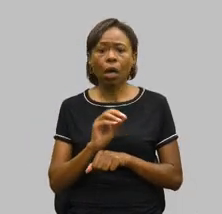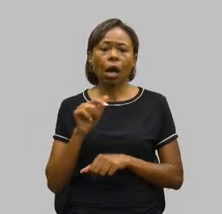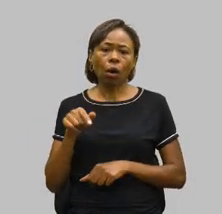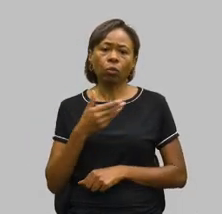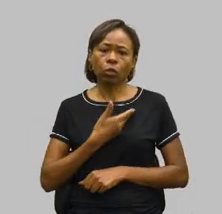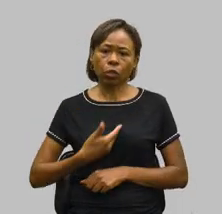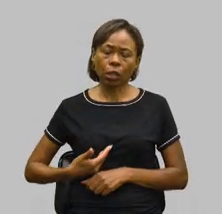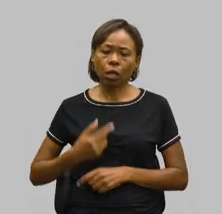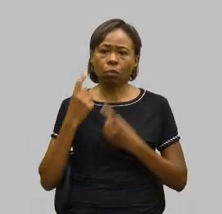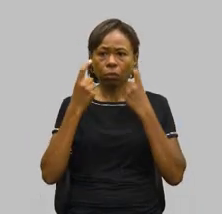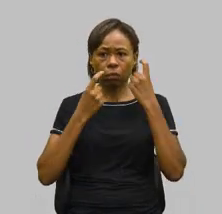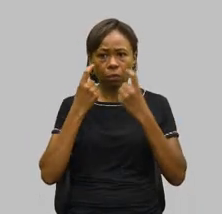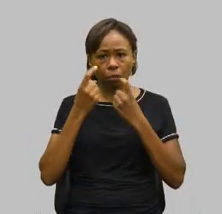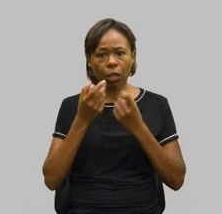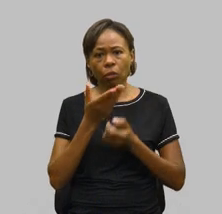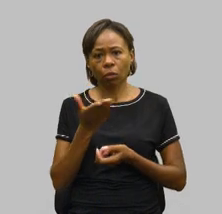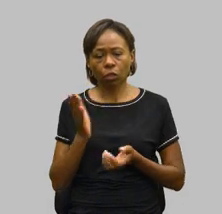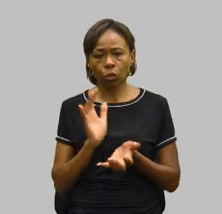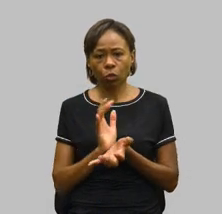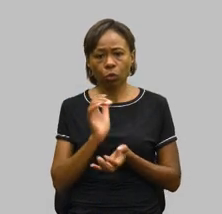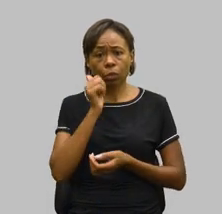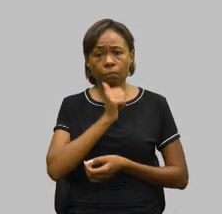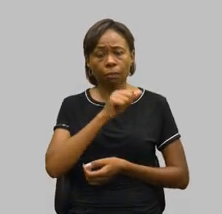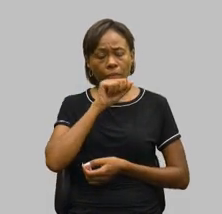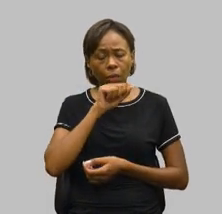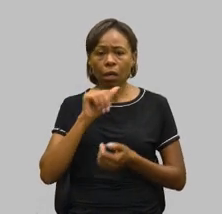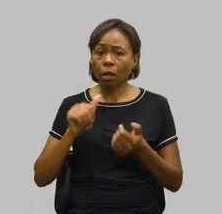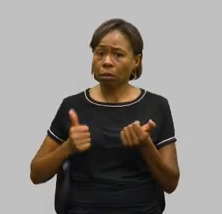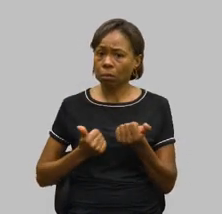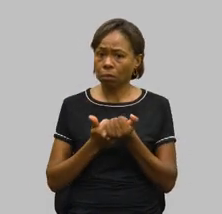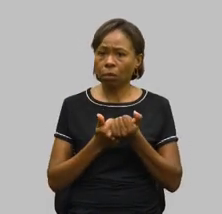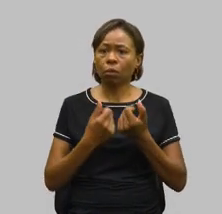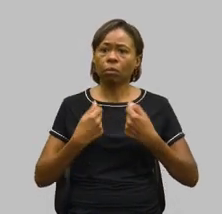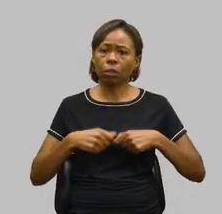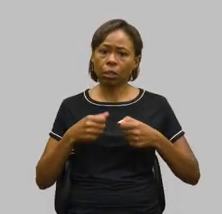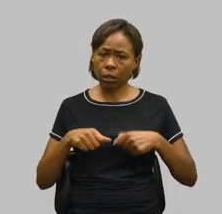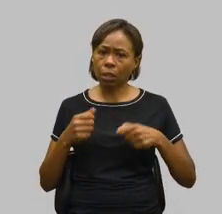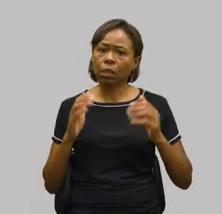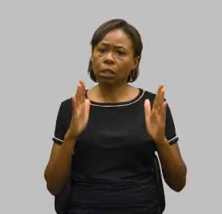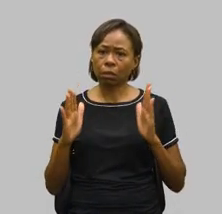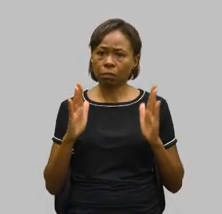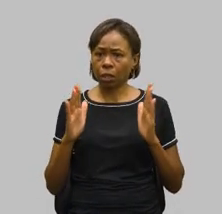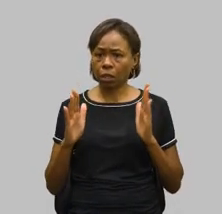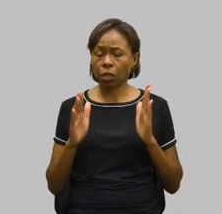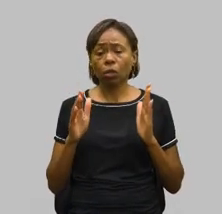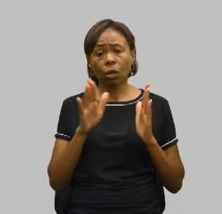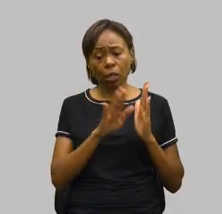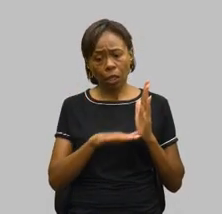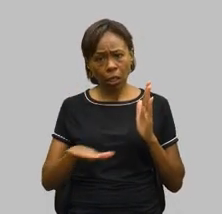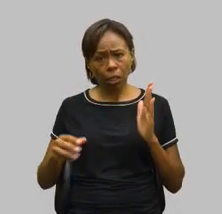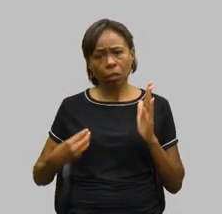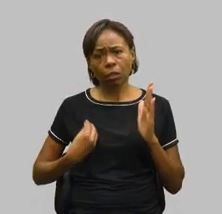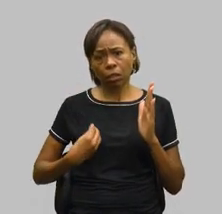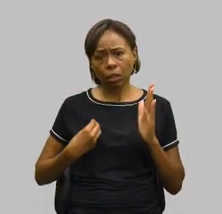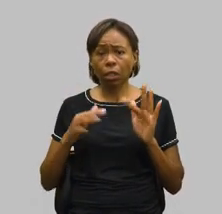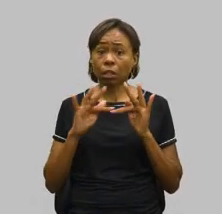apoi que nós precisamos de dar a essas Mães esse período eh tão crucial na vida não somente da criança Mas na vida de toda a família nós sabemos dos